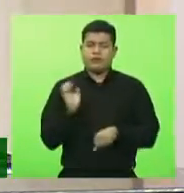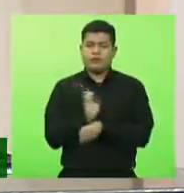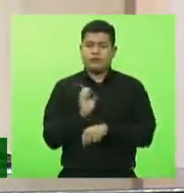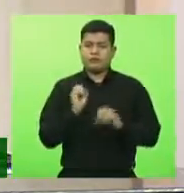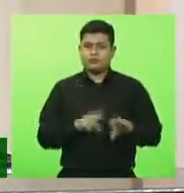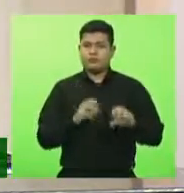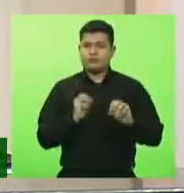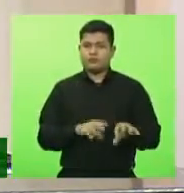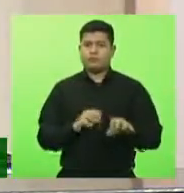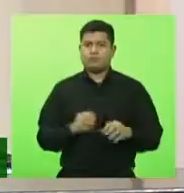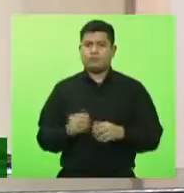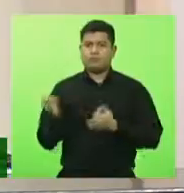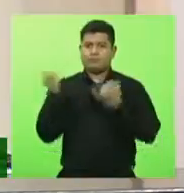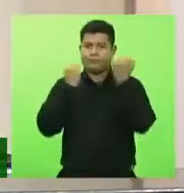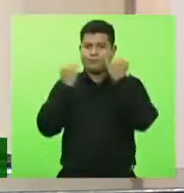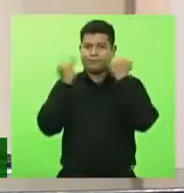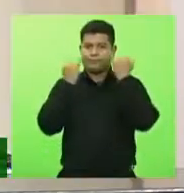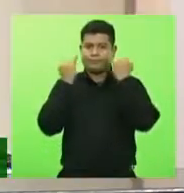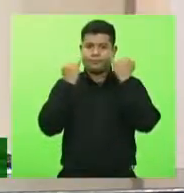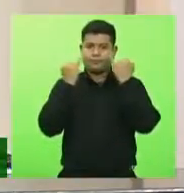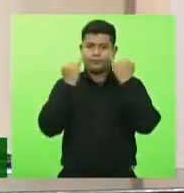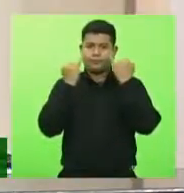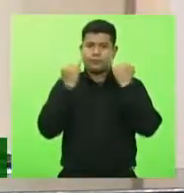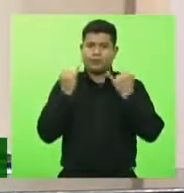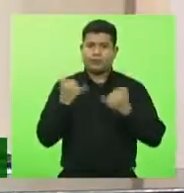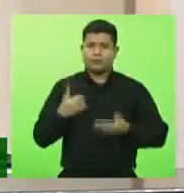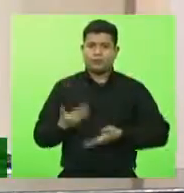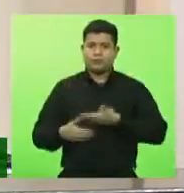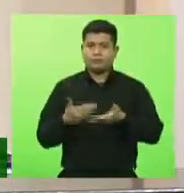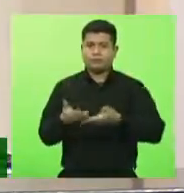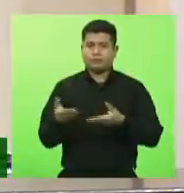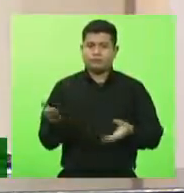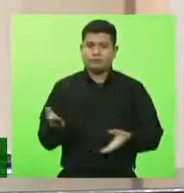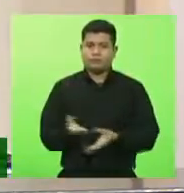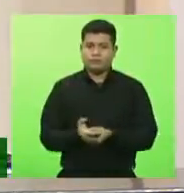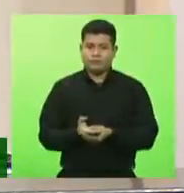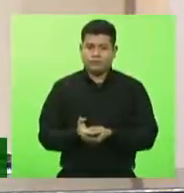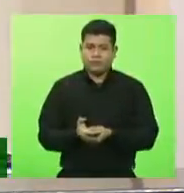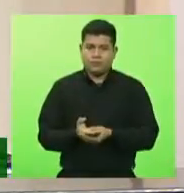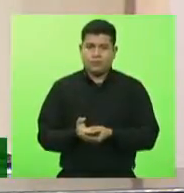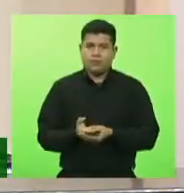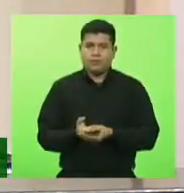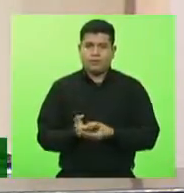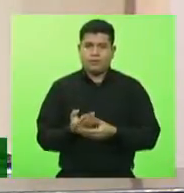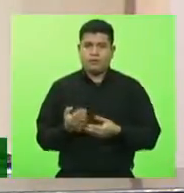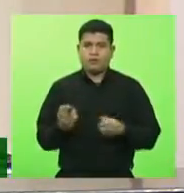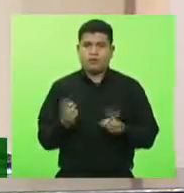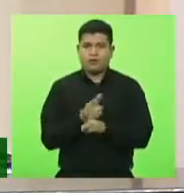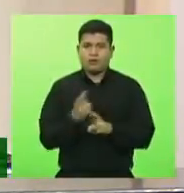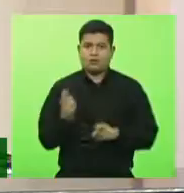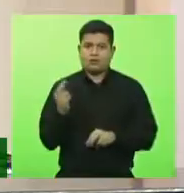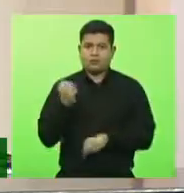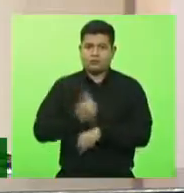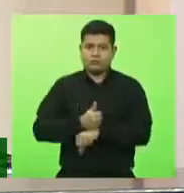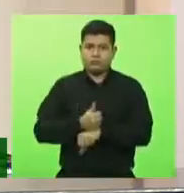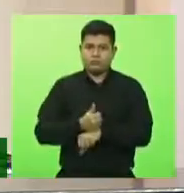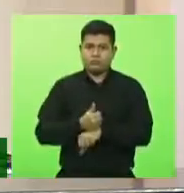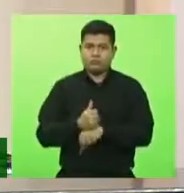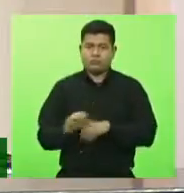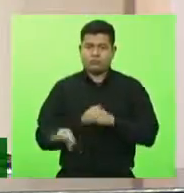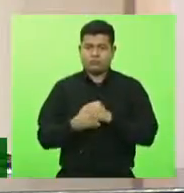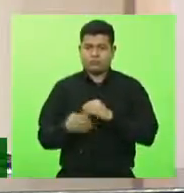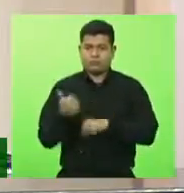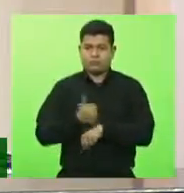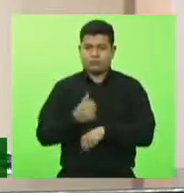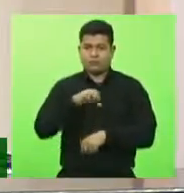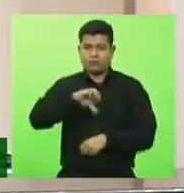informações acerca de processo relacionado à emenda impositiva 970,